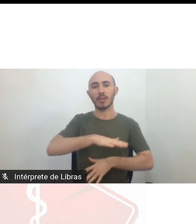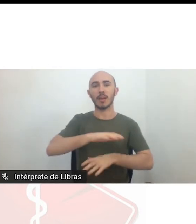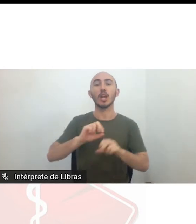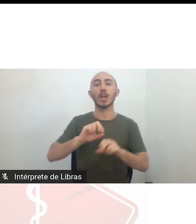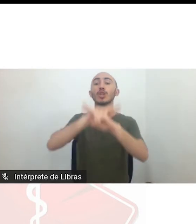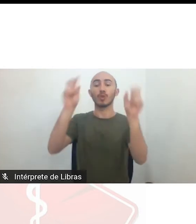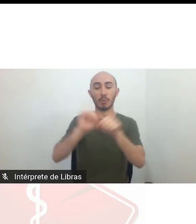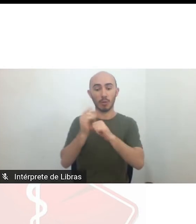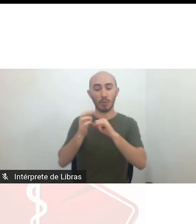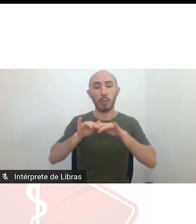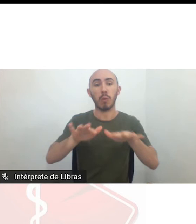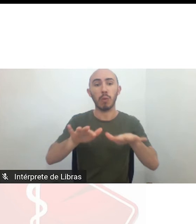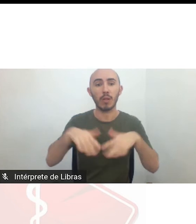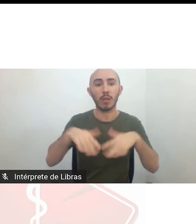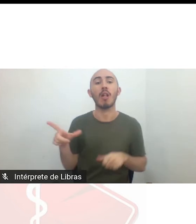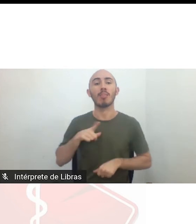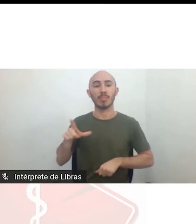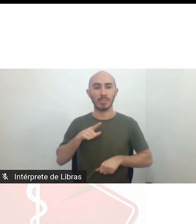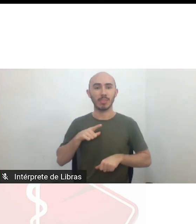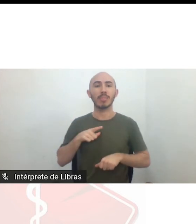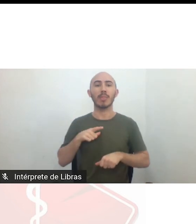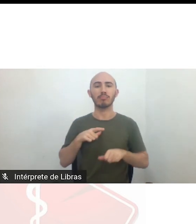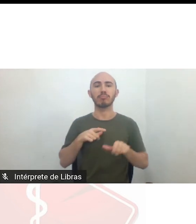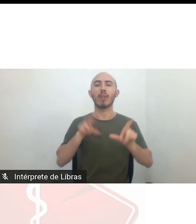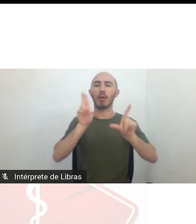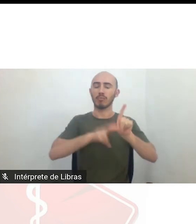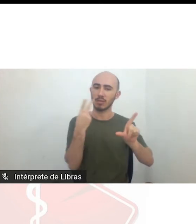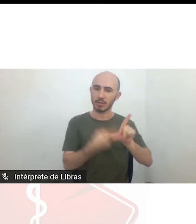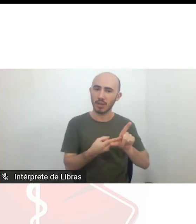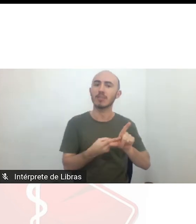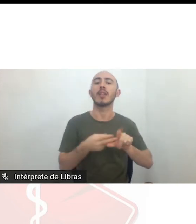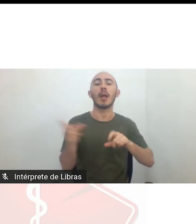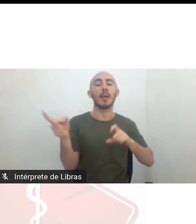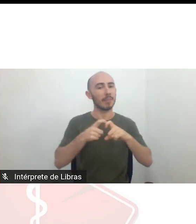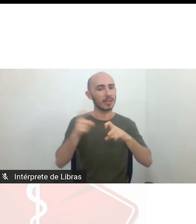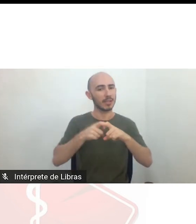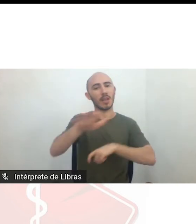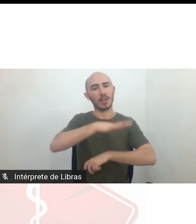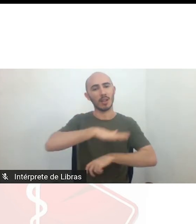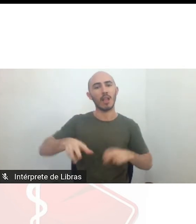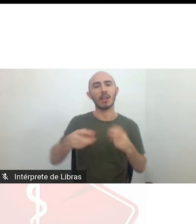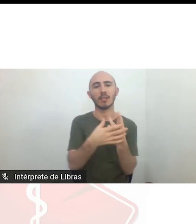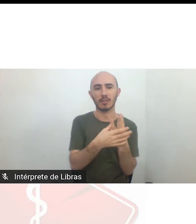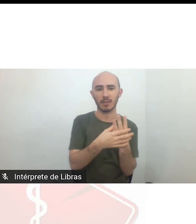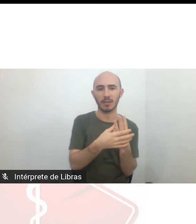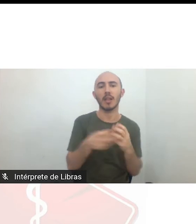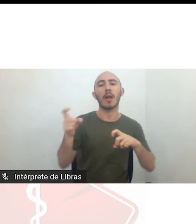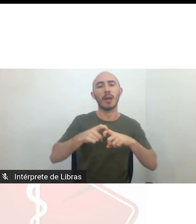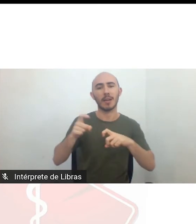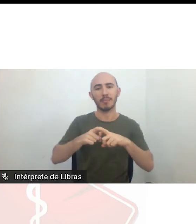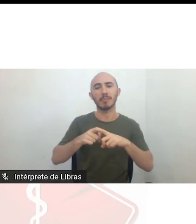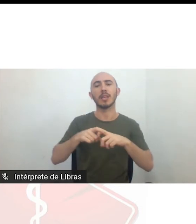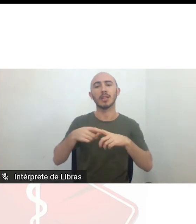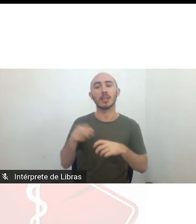Ela possui bacharelado em medicina pela Universidade de Pernambuco, é médica clínica geral da emergência do Hospital Getúlio